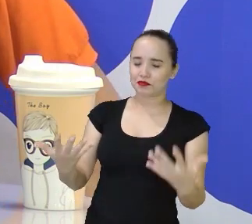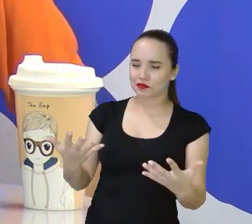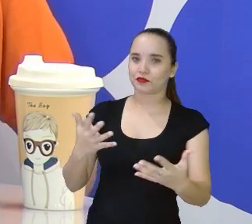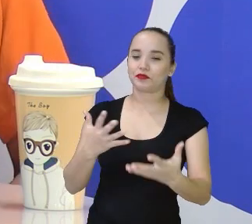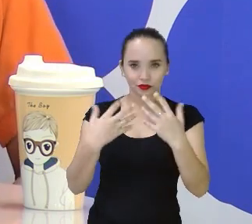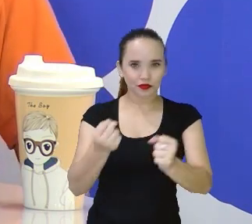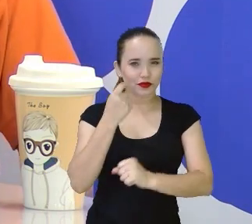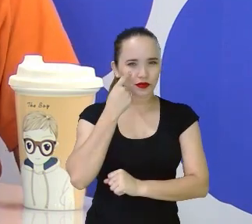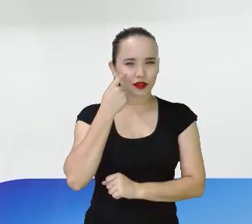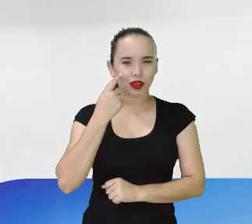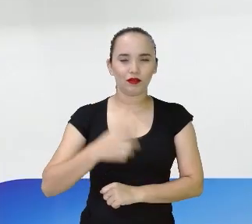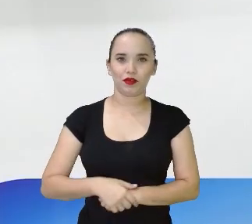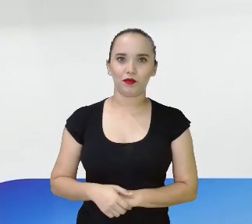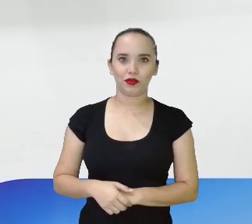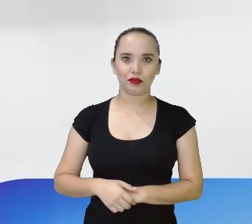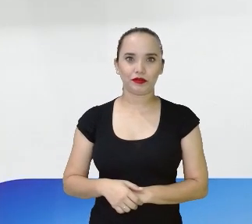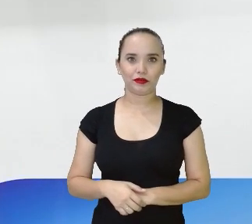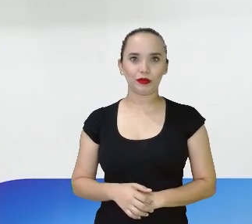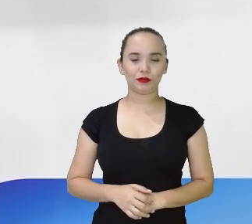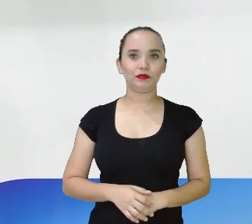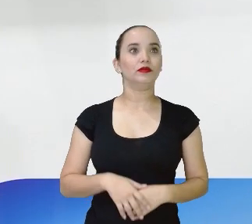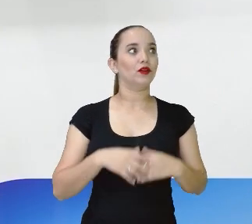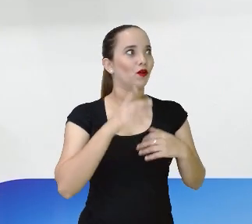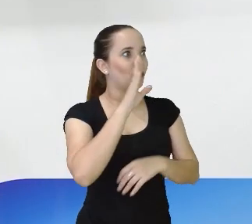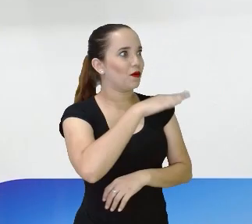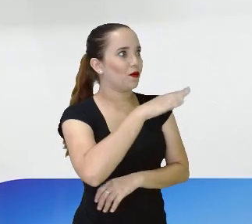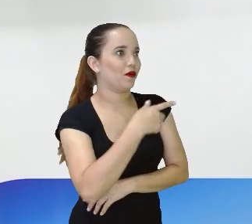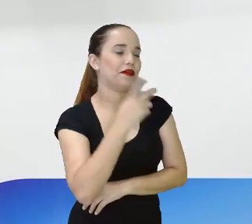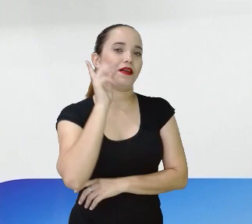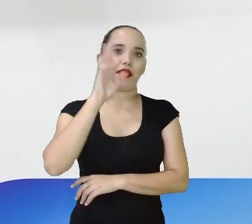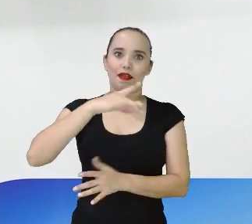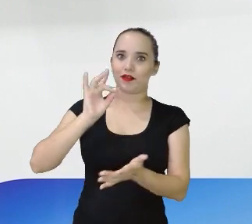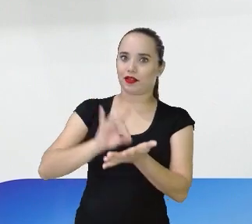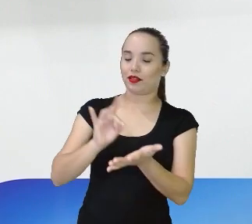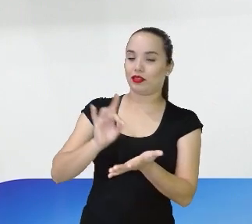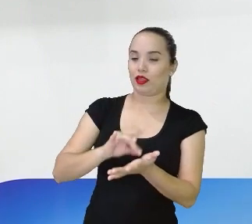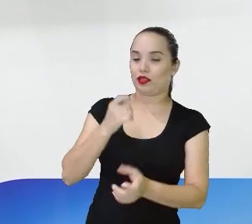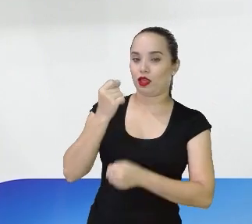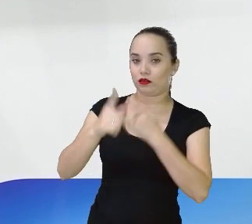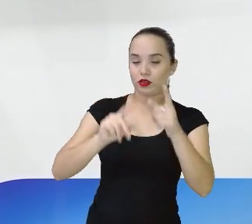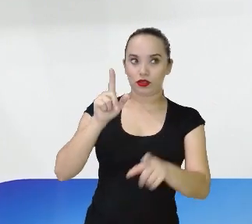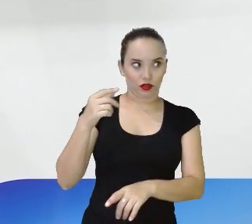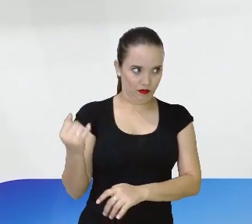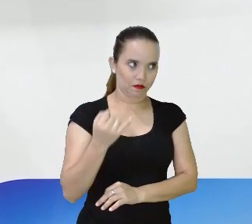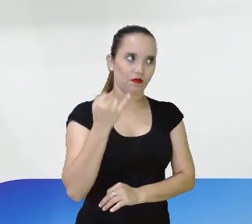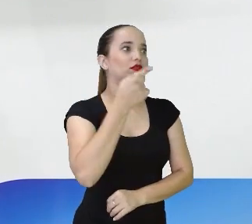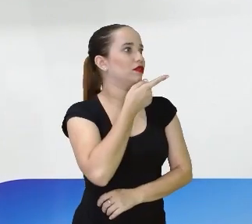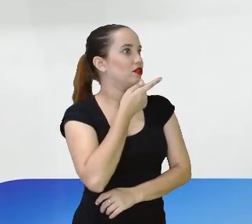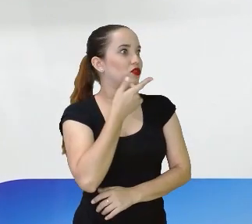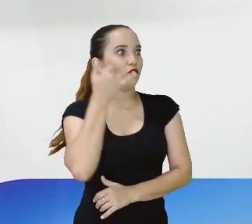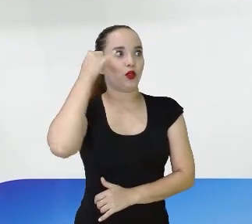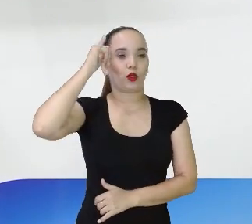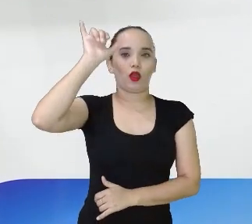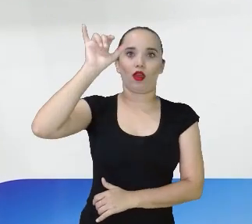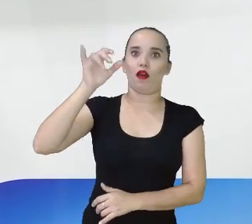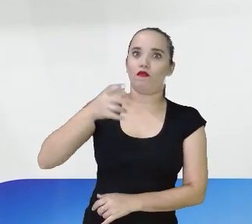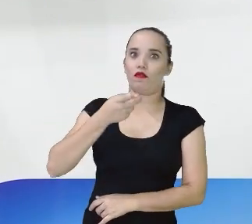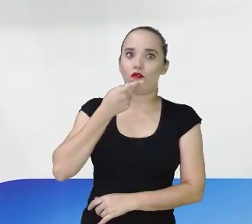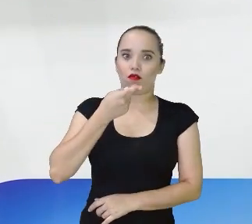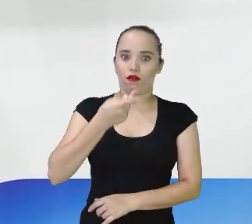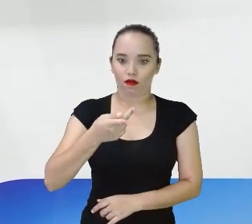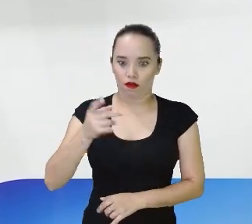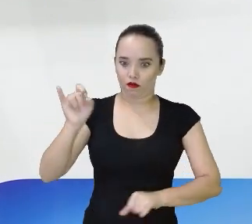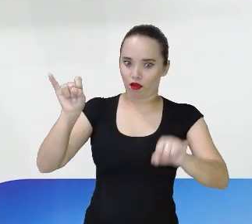né? Vamos ver aqui para ver se chega. Do falar besteira é importante, porque quando a gente fala uma coisa que eles não